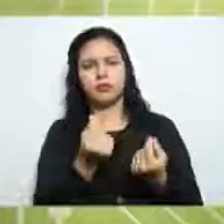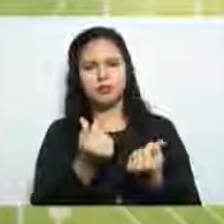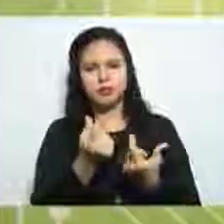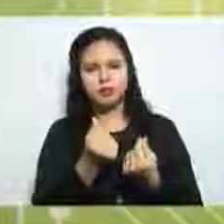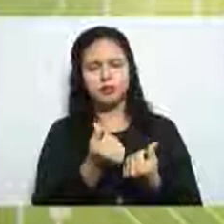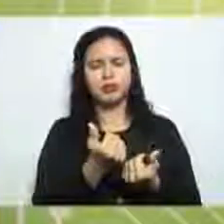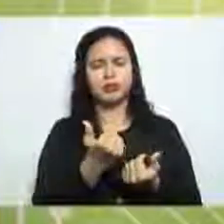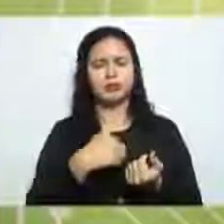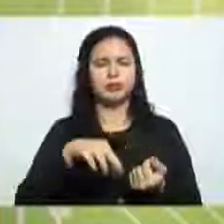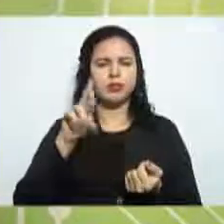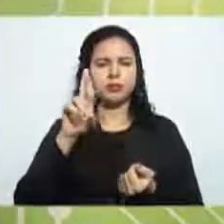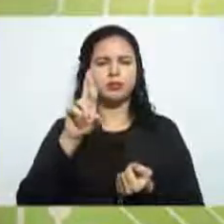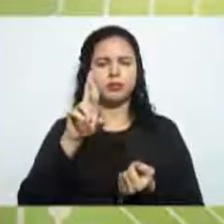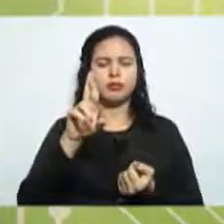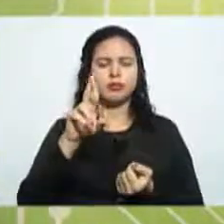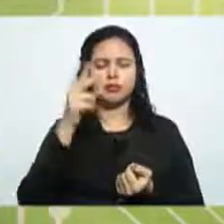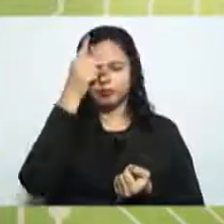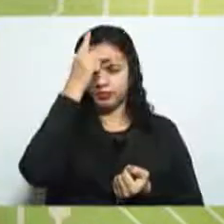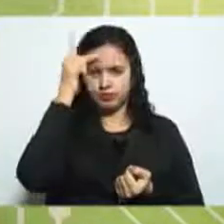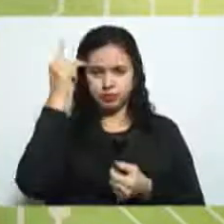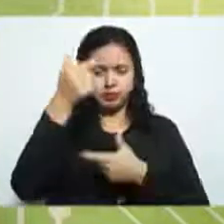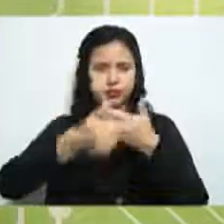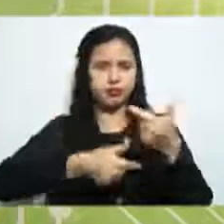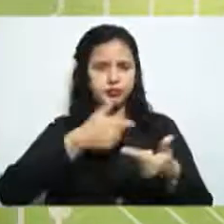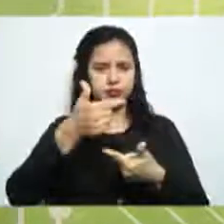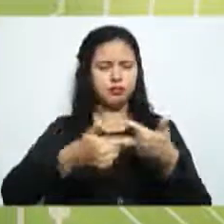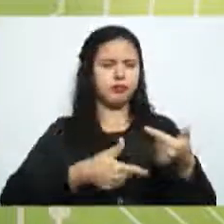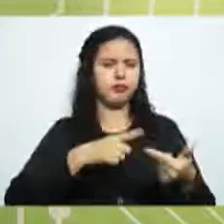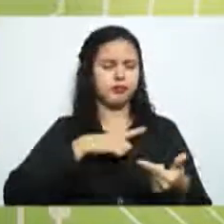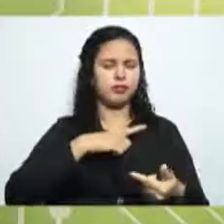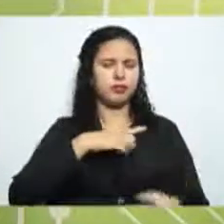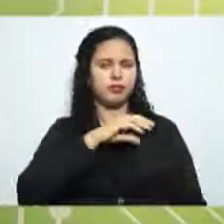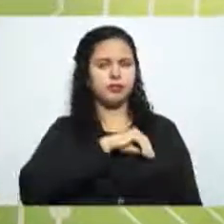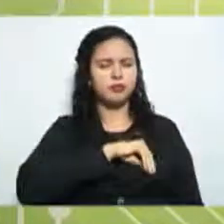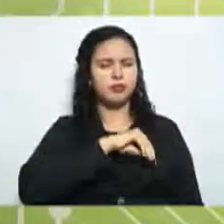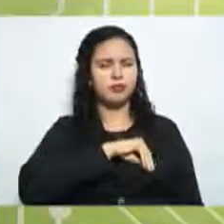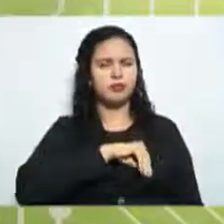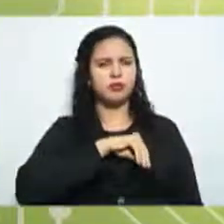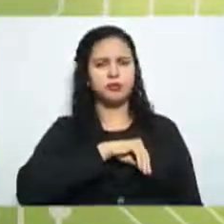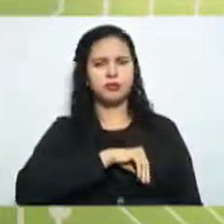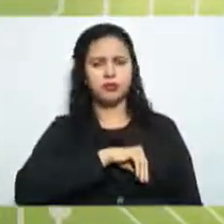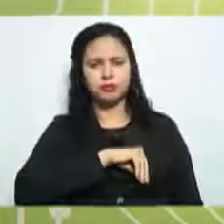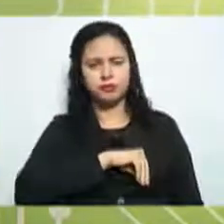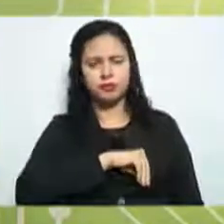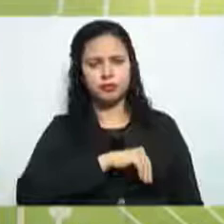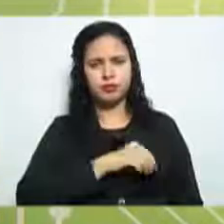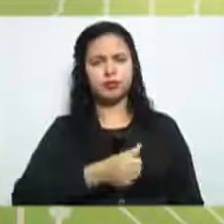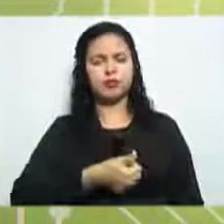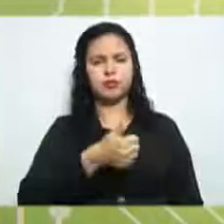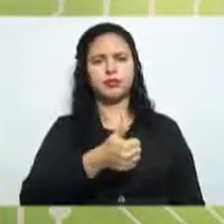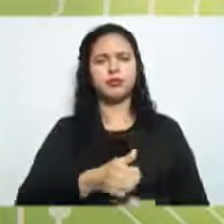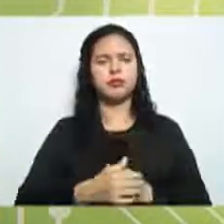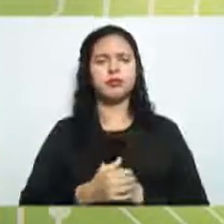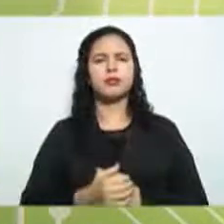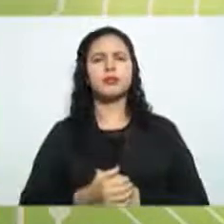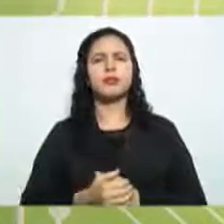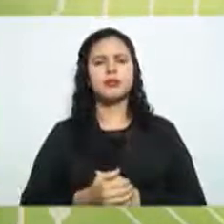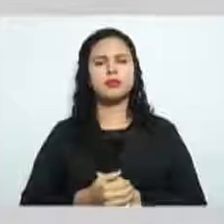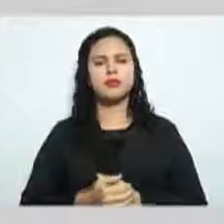várias pessoas trabalham e recebem salários, e talvez tenha muito menos chance de empreender, de ser o dono do seu próprio negócio e ter uma renda